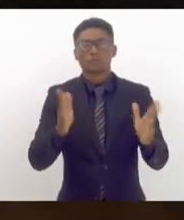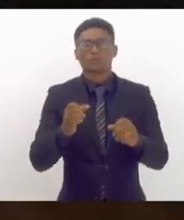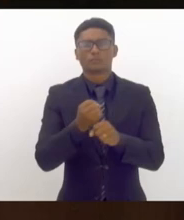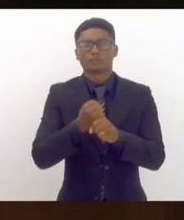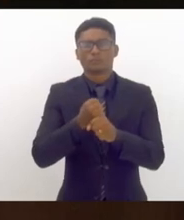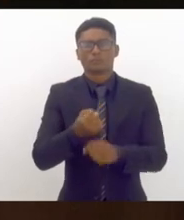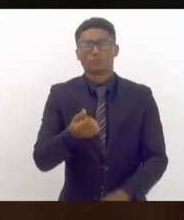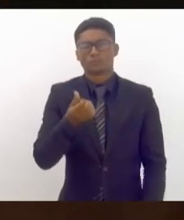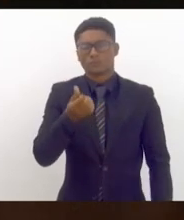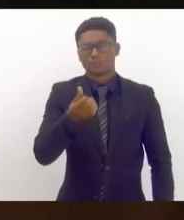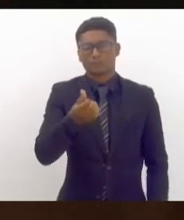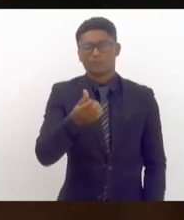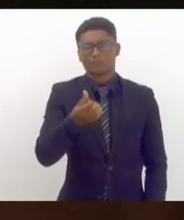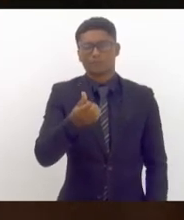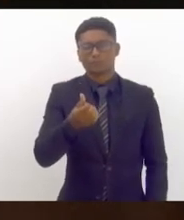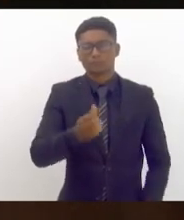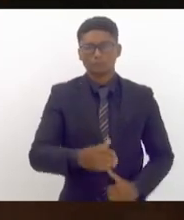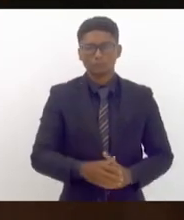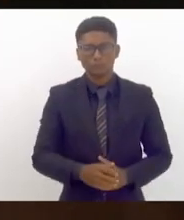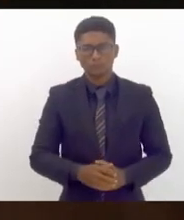praticamente depois,